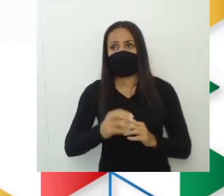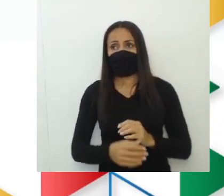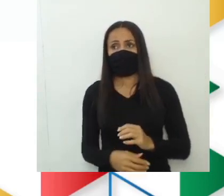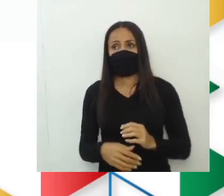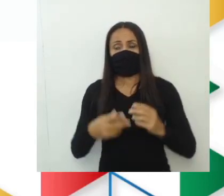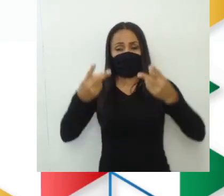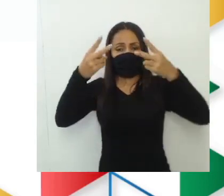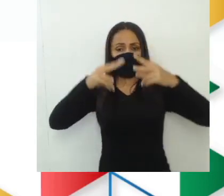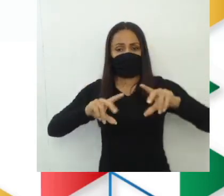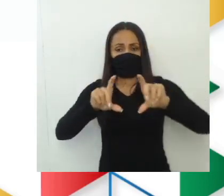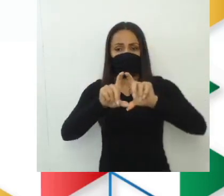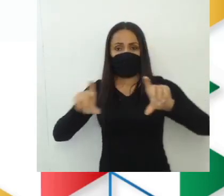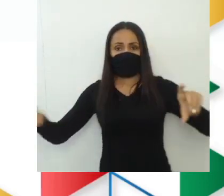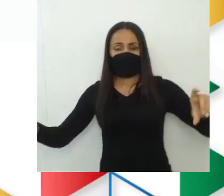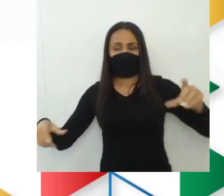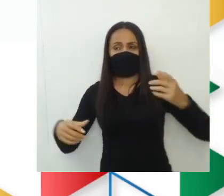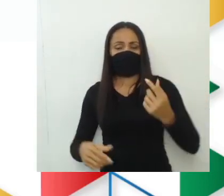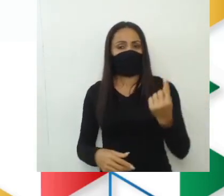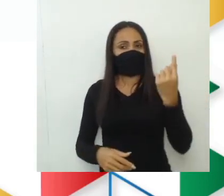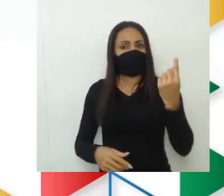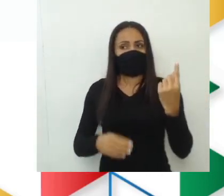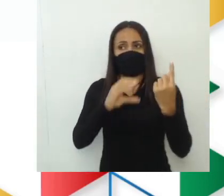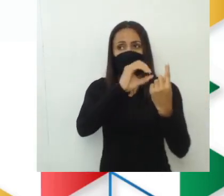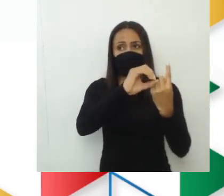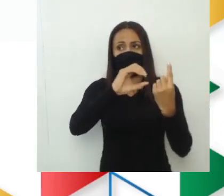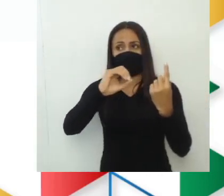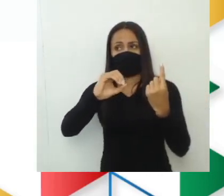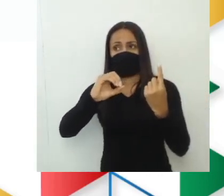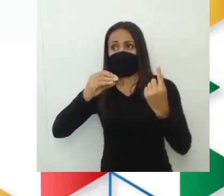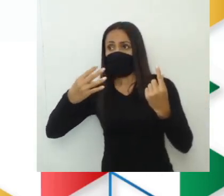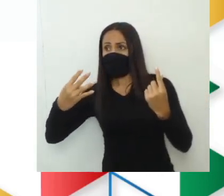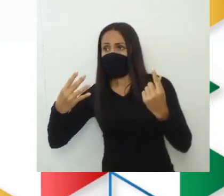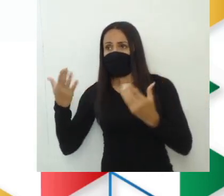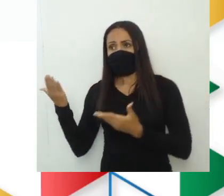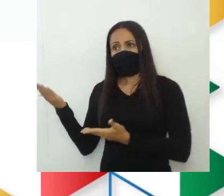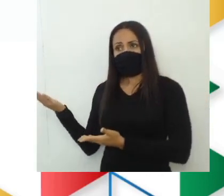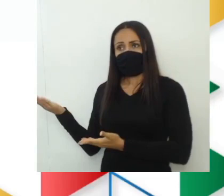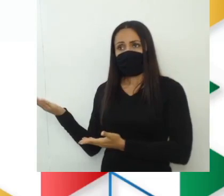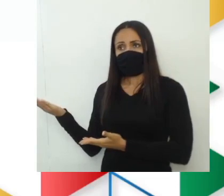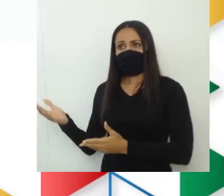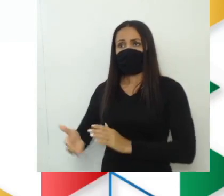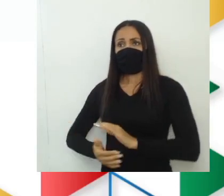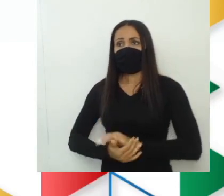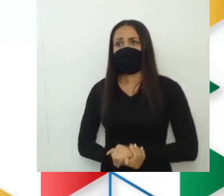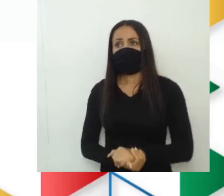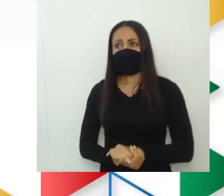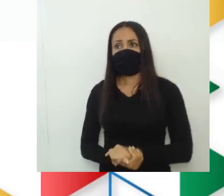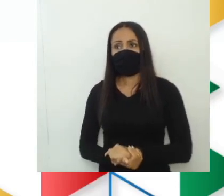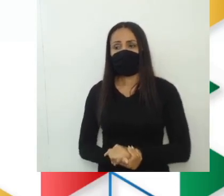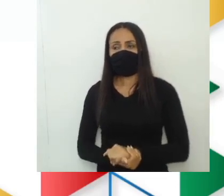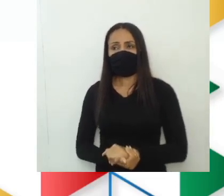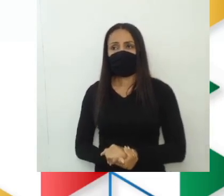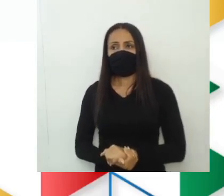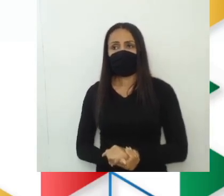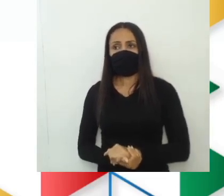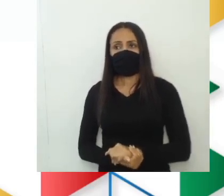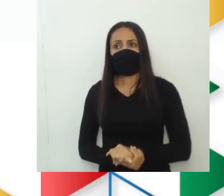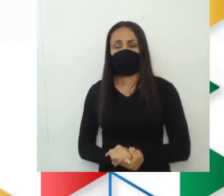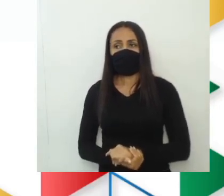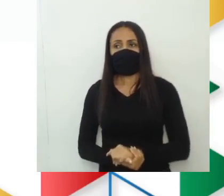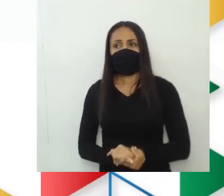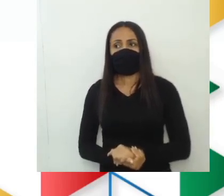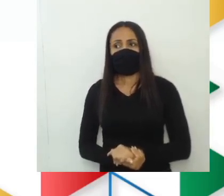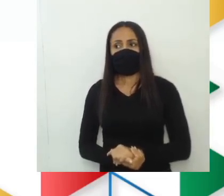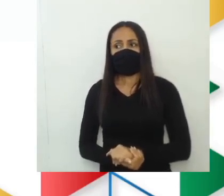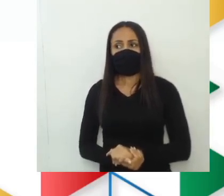4 aí é unidade, né? Então a gente coloca a unidade, dezena e centena, e é claro, nesse último caso aí de 1004,